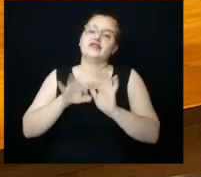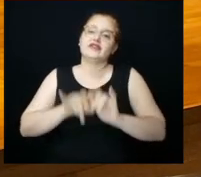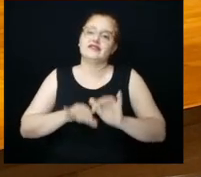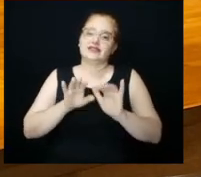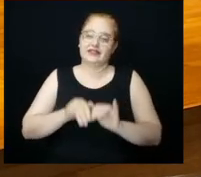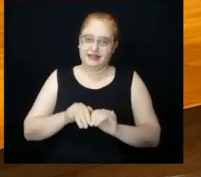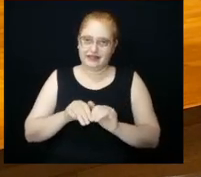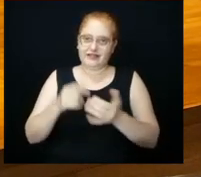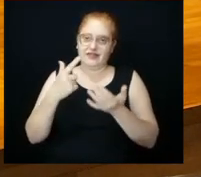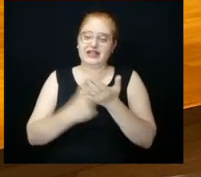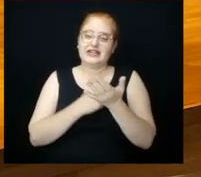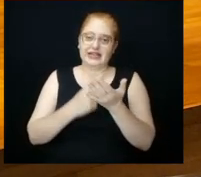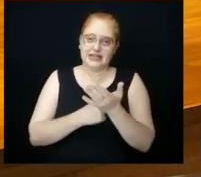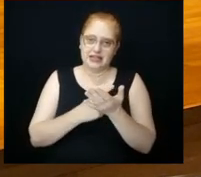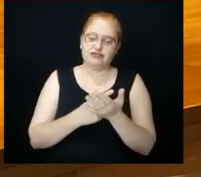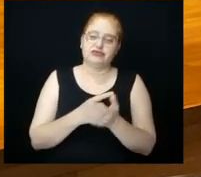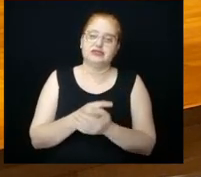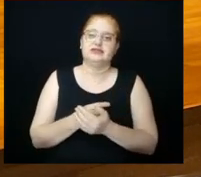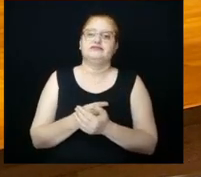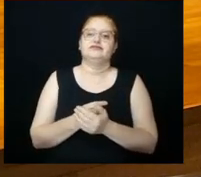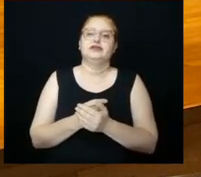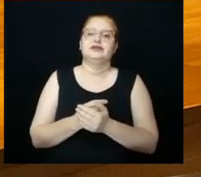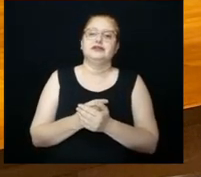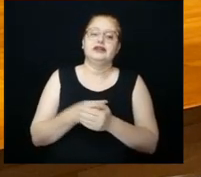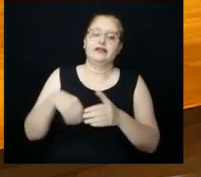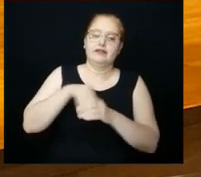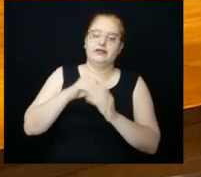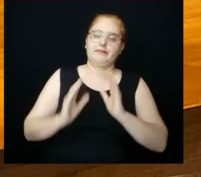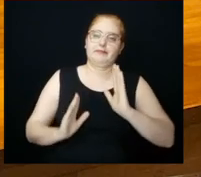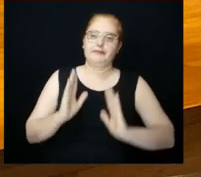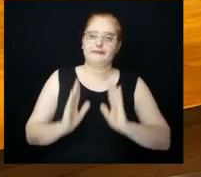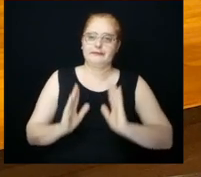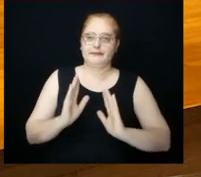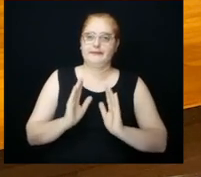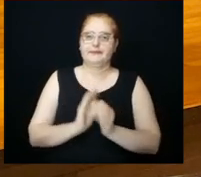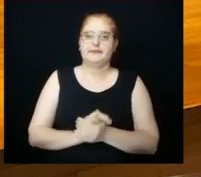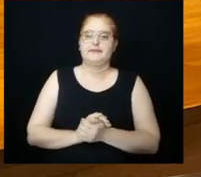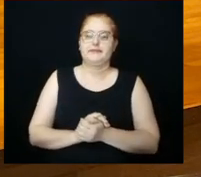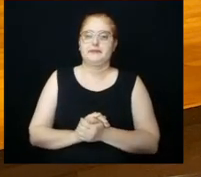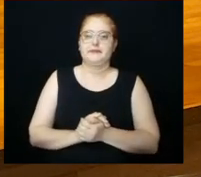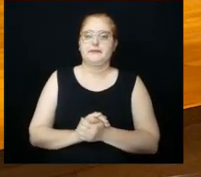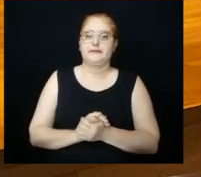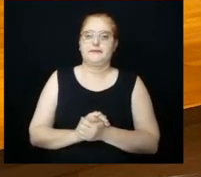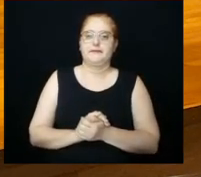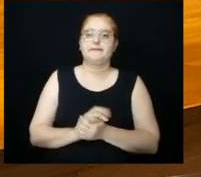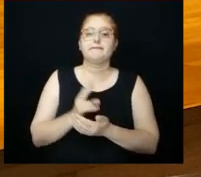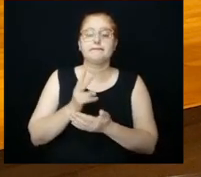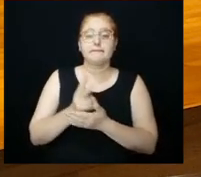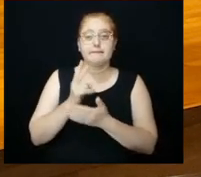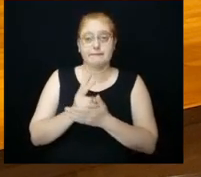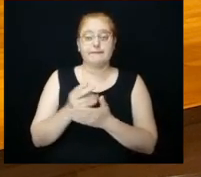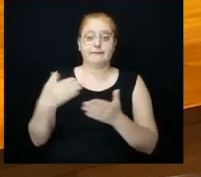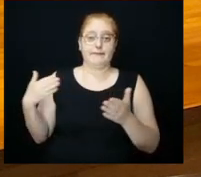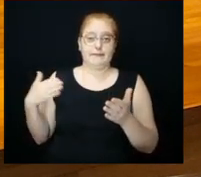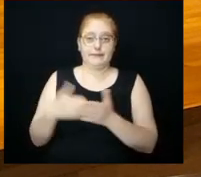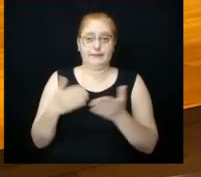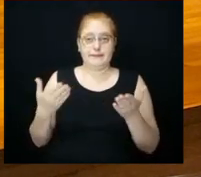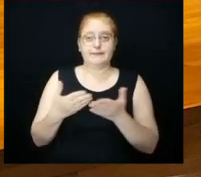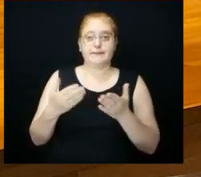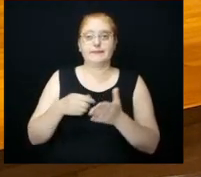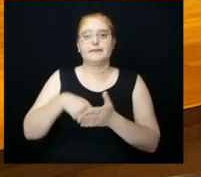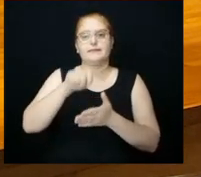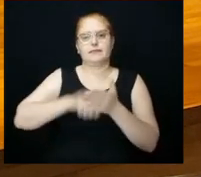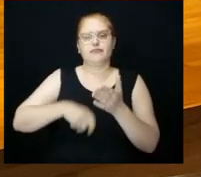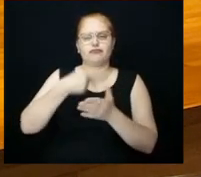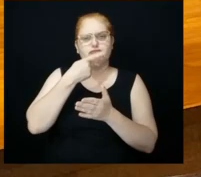com ecos disso, né, desse período. todo o tempo, e ainda hoje, conforme o Mia Couto